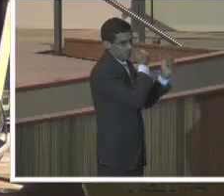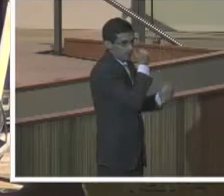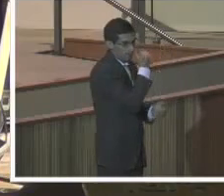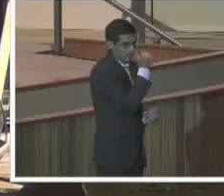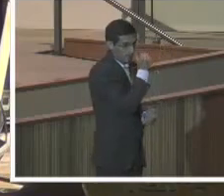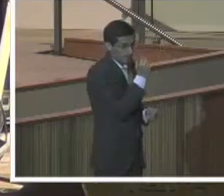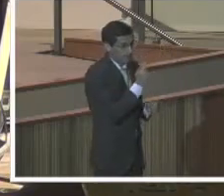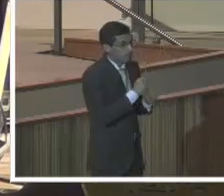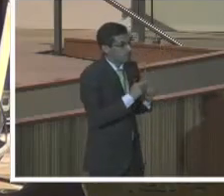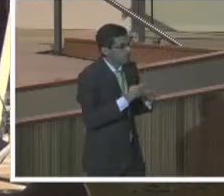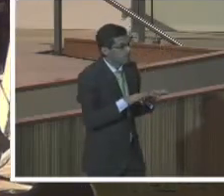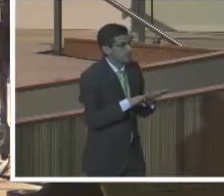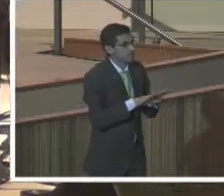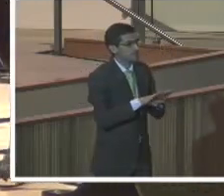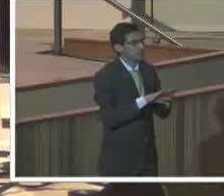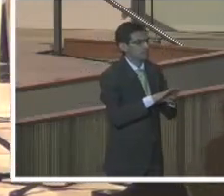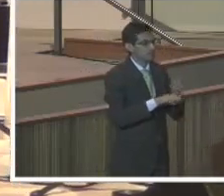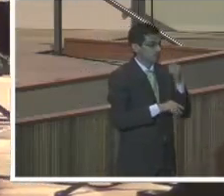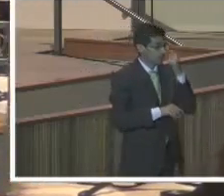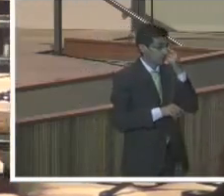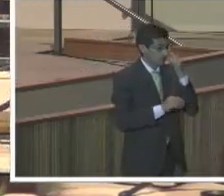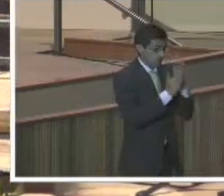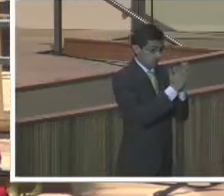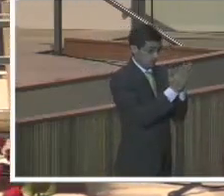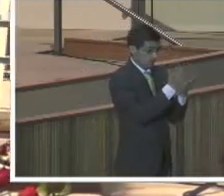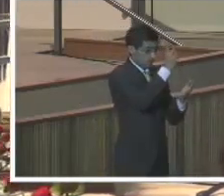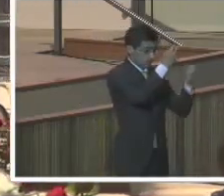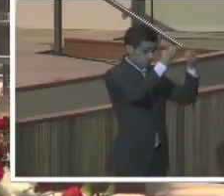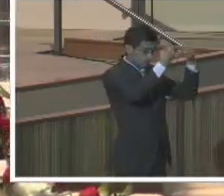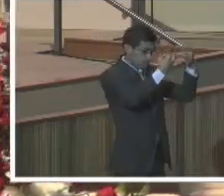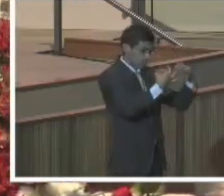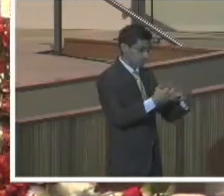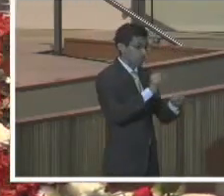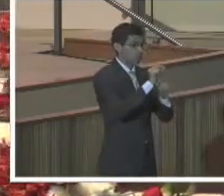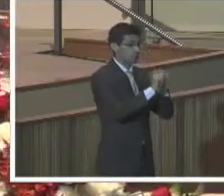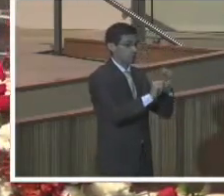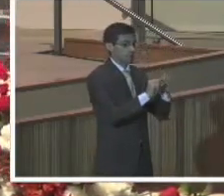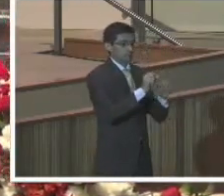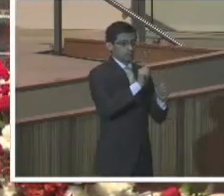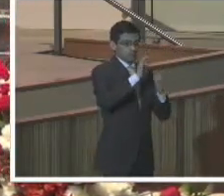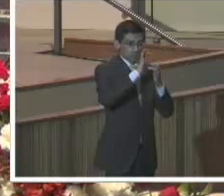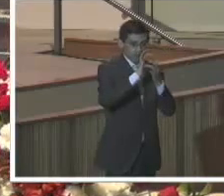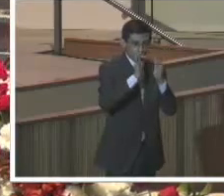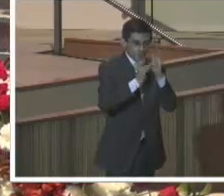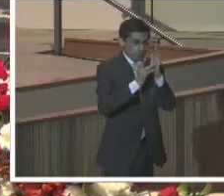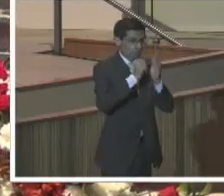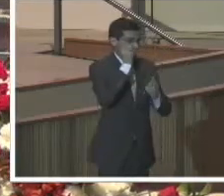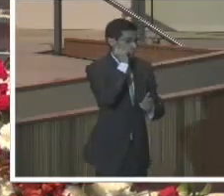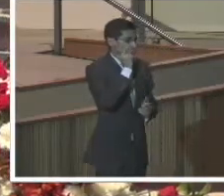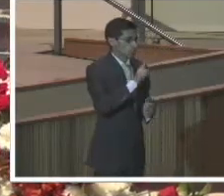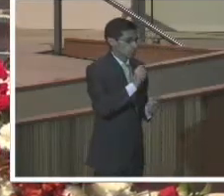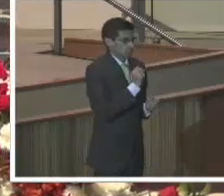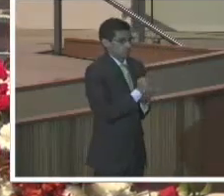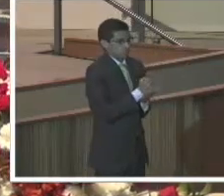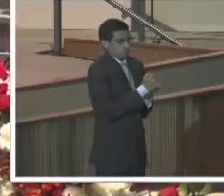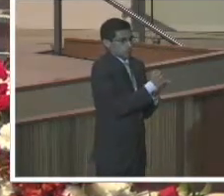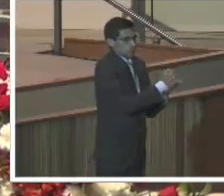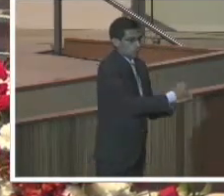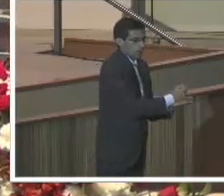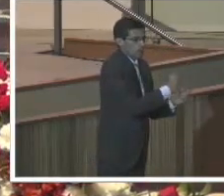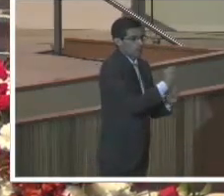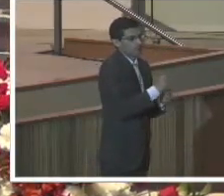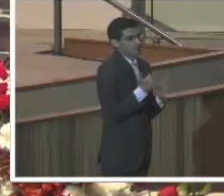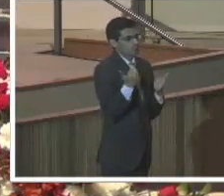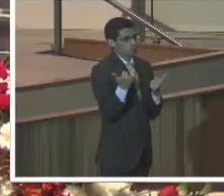E mais, a Bíblia diz que para Ele poder nos carregar nos ombros, Ele precisava